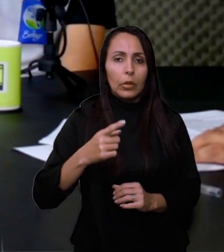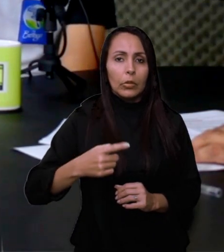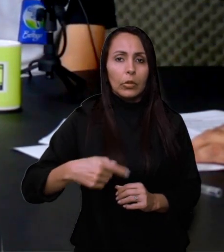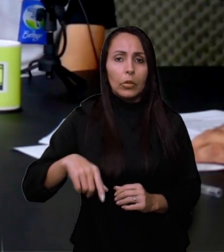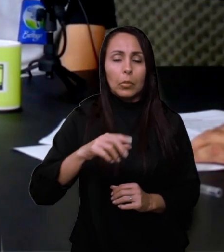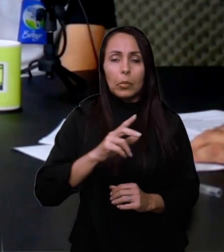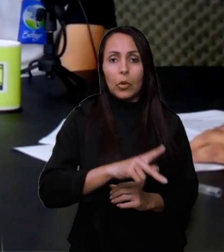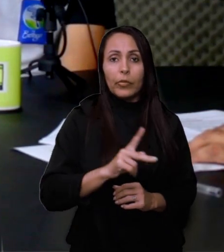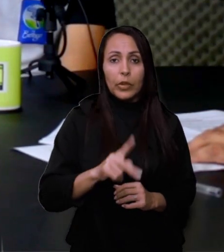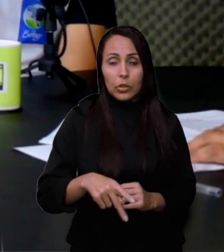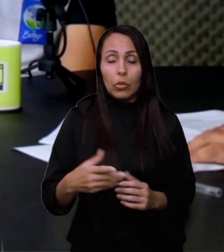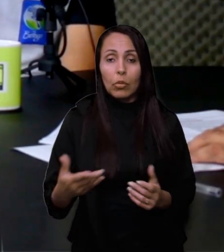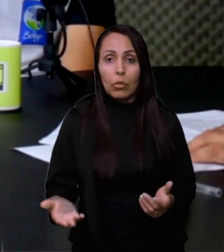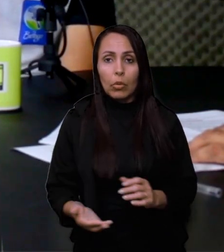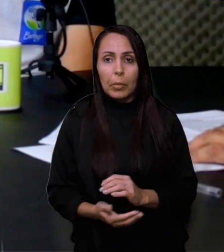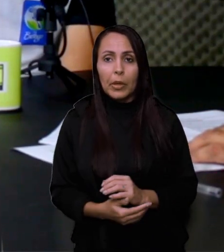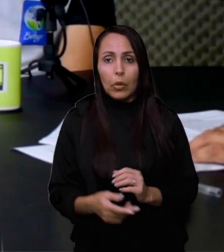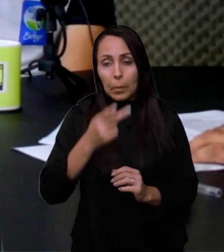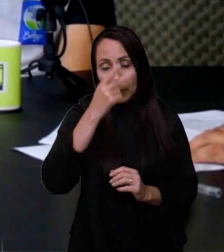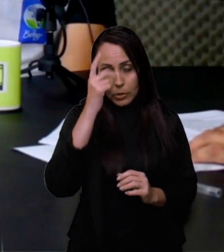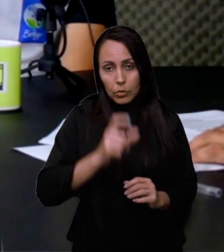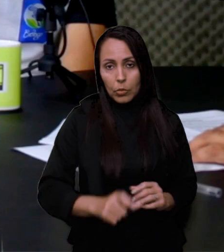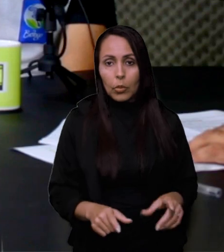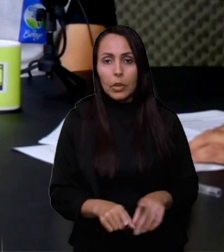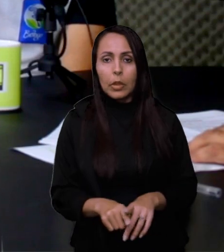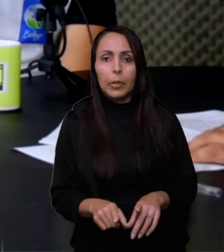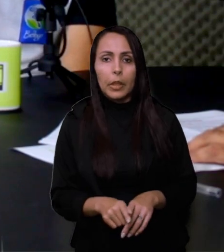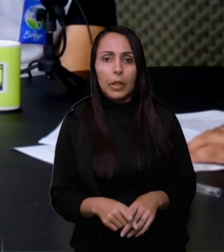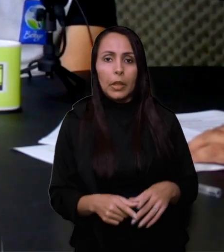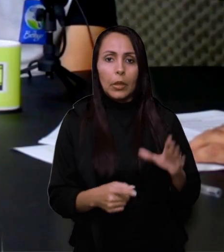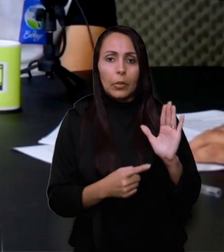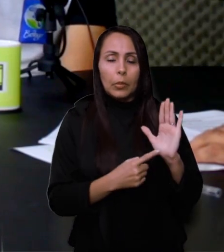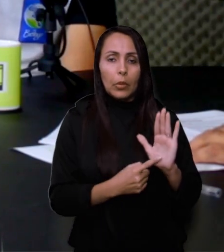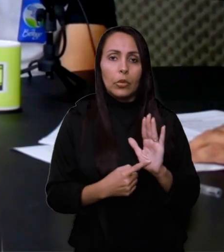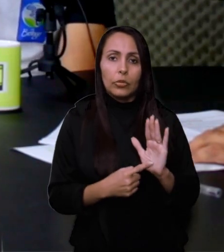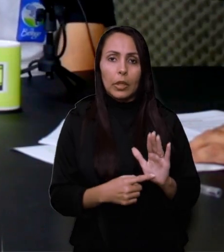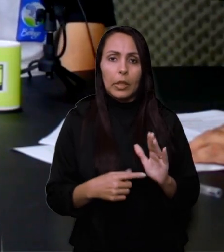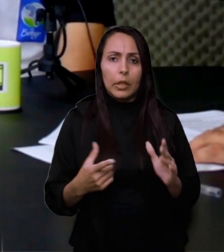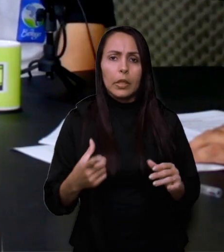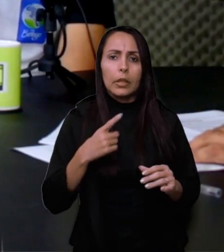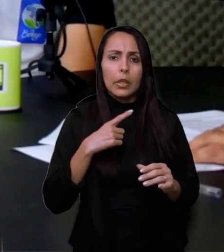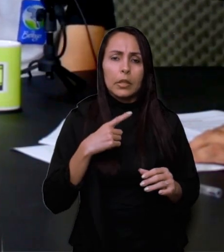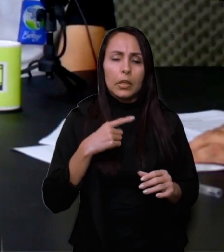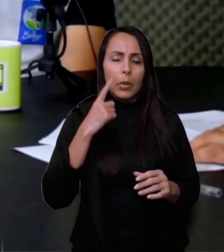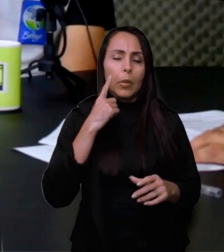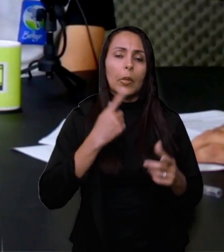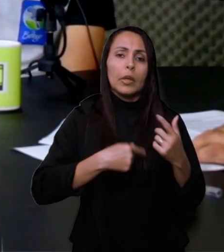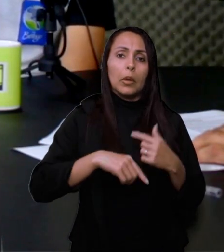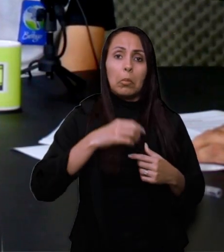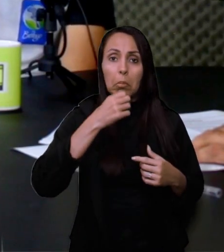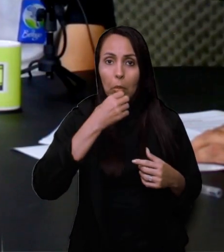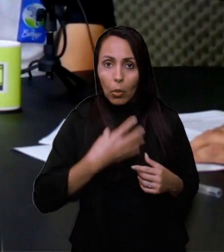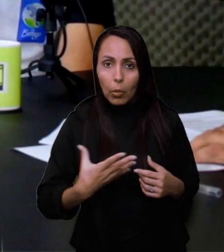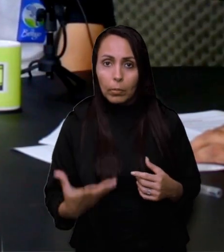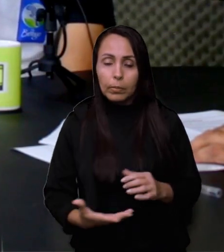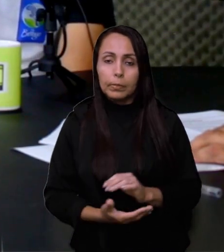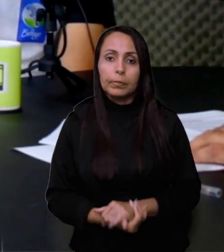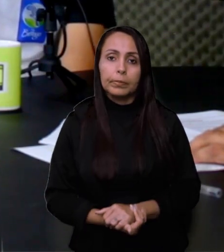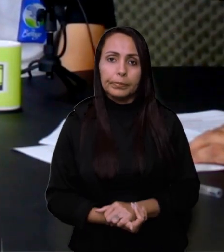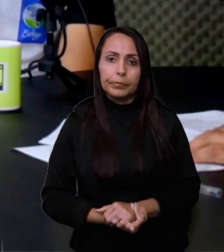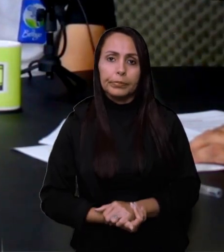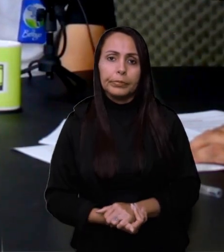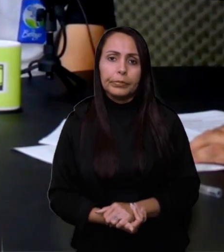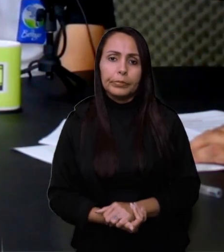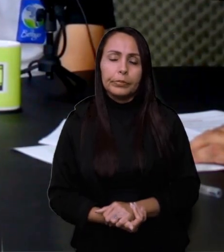como professor, mas como pessoa também. Sim. Mostrar que as pessoas têm sim um potencial bom, tá? E que